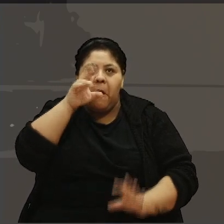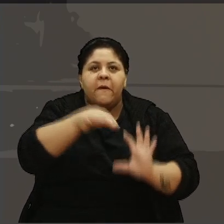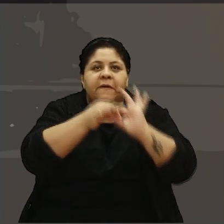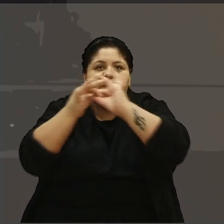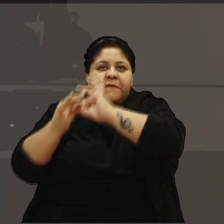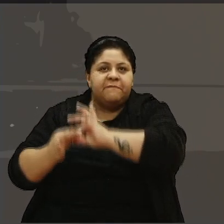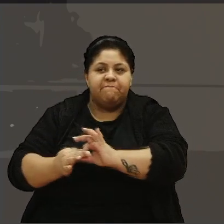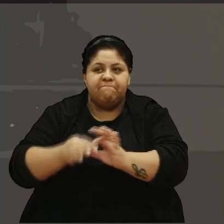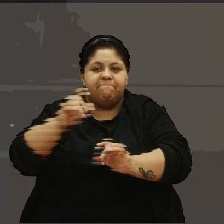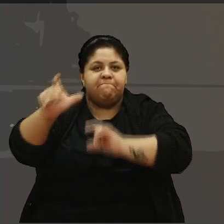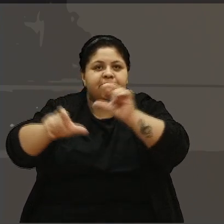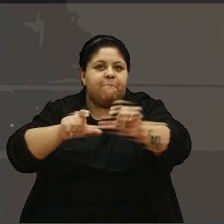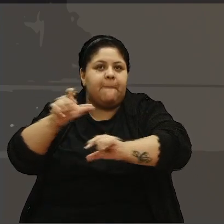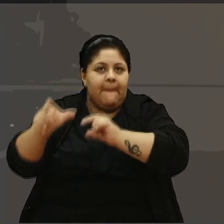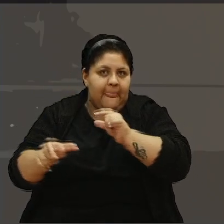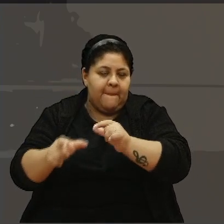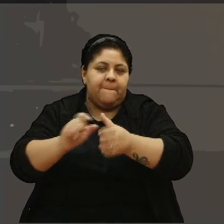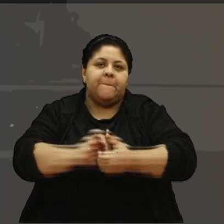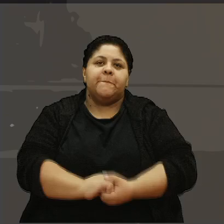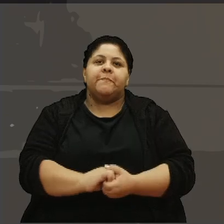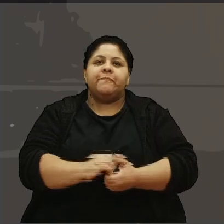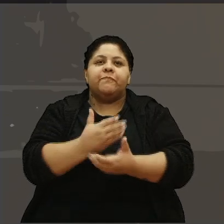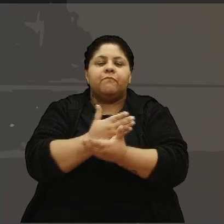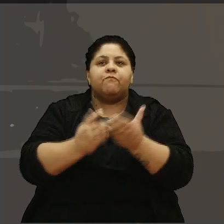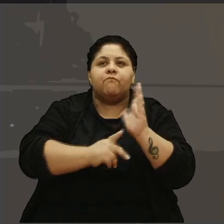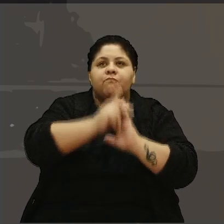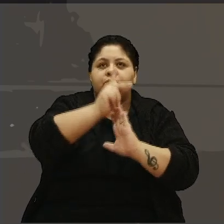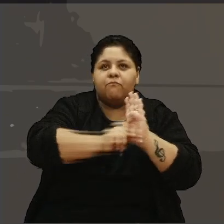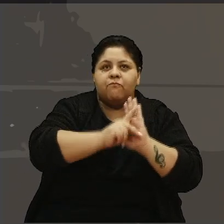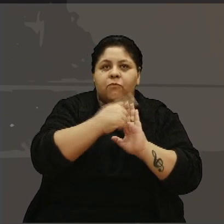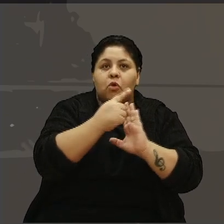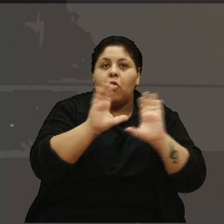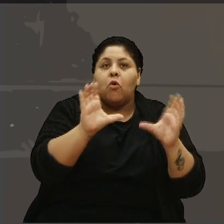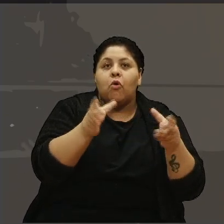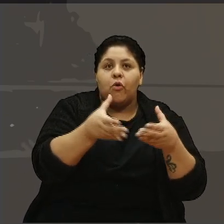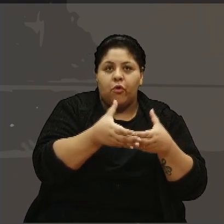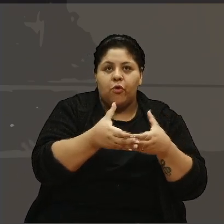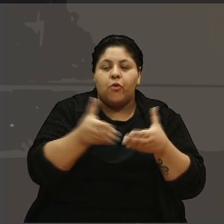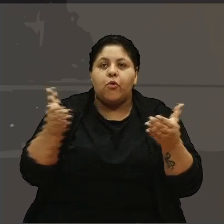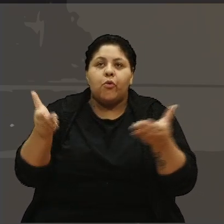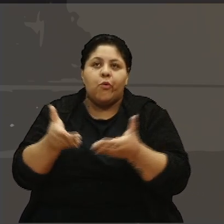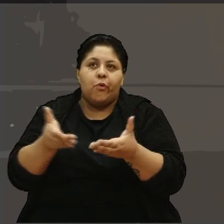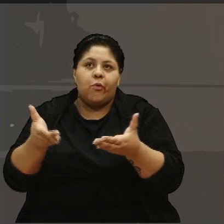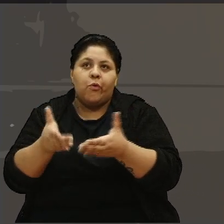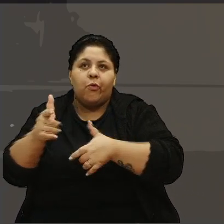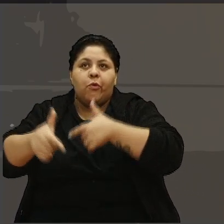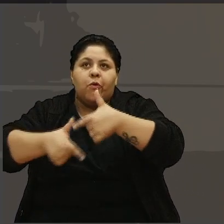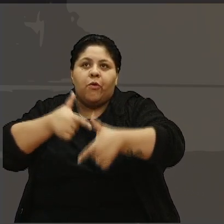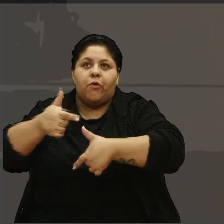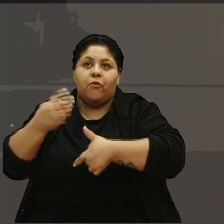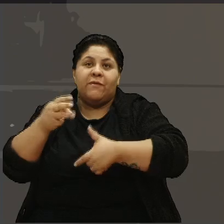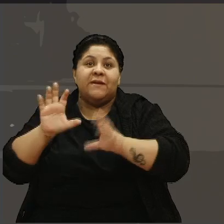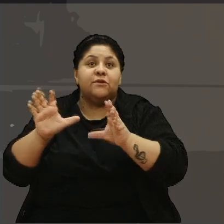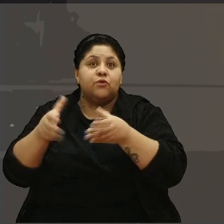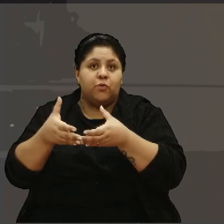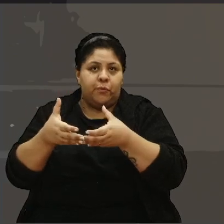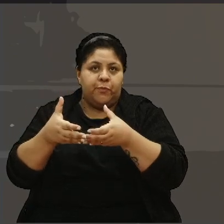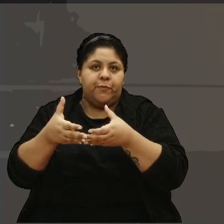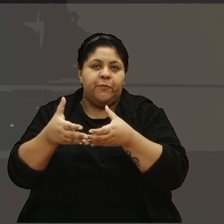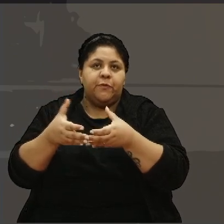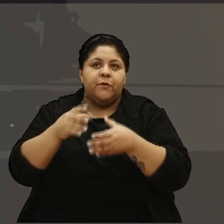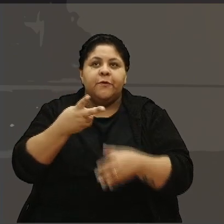os participantes. Iniciamos o projeto com um grupo e atualmente estamos trabalhando com 3.